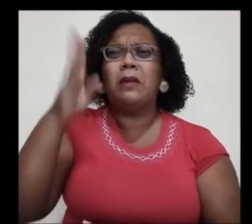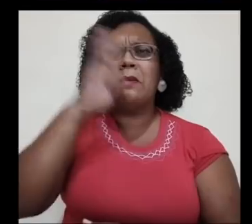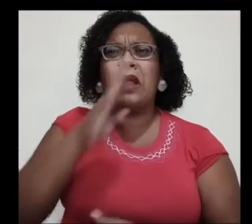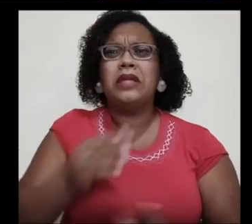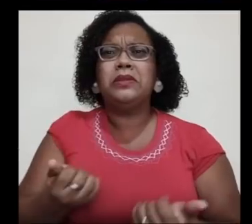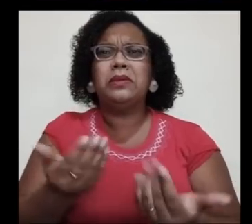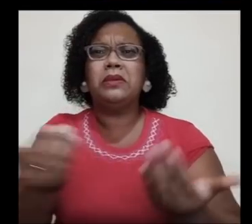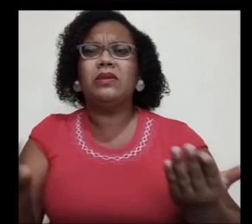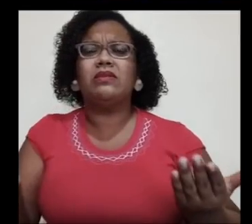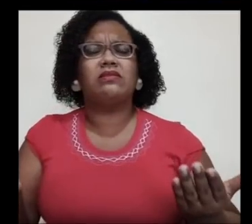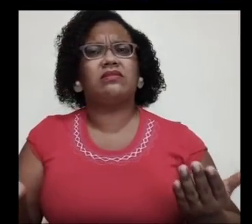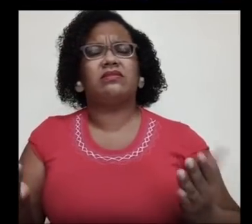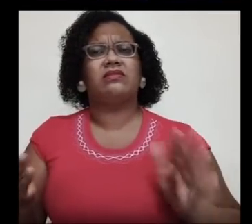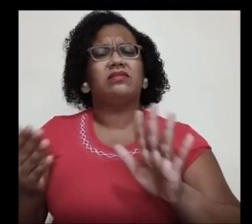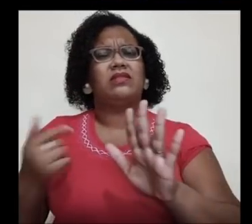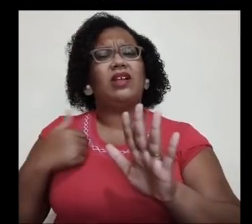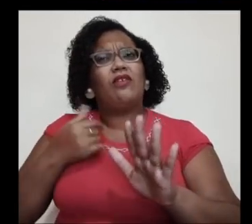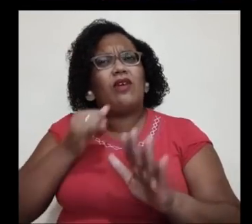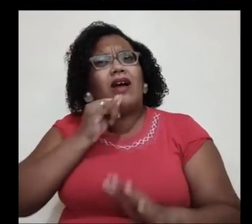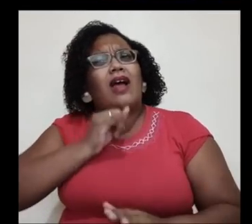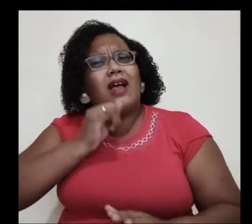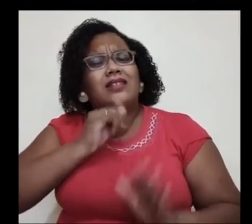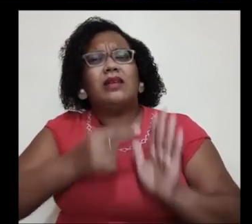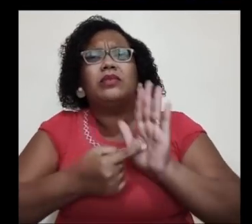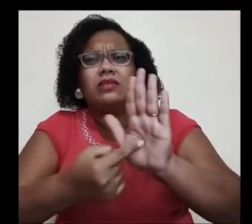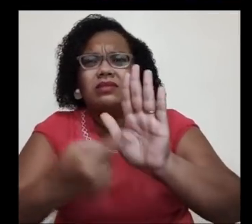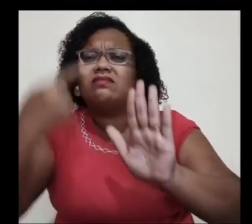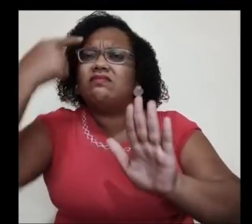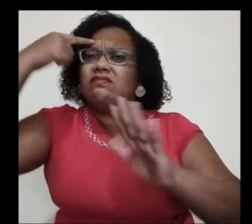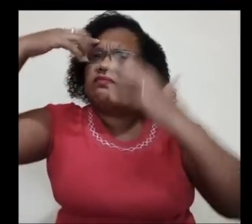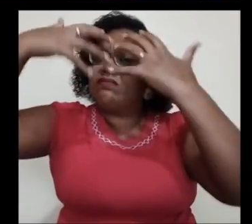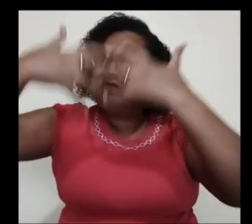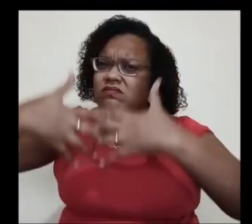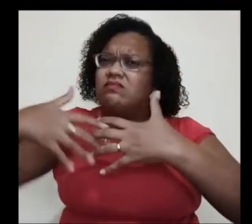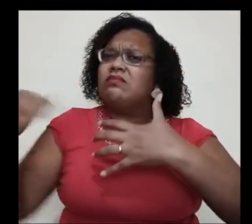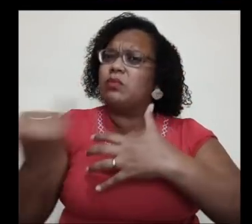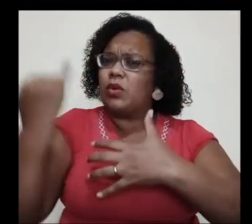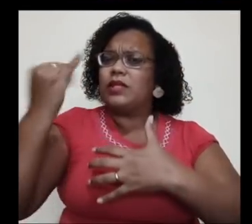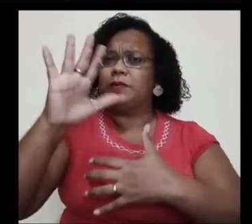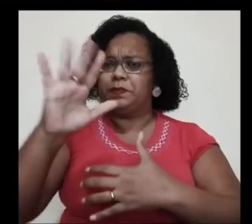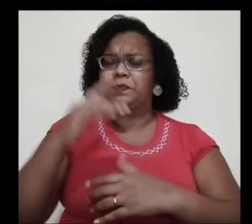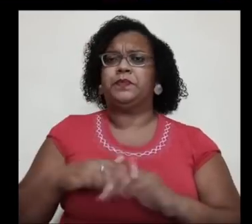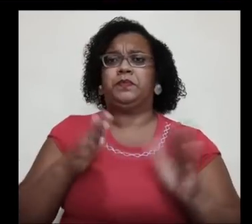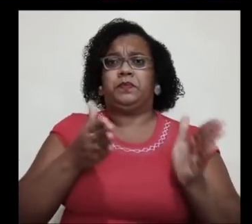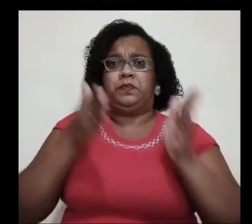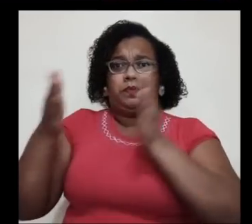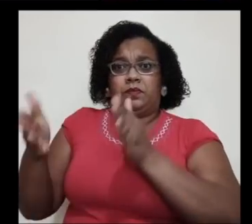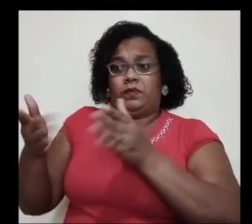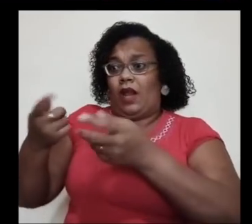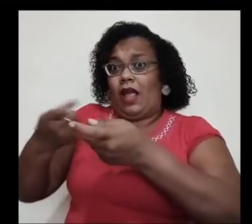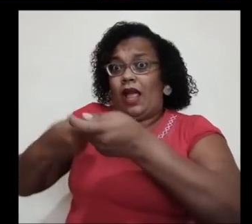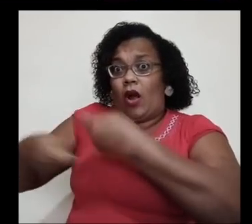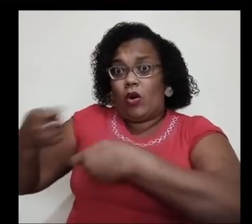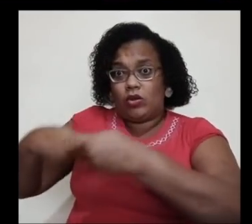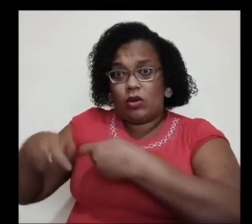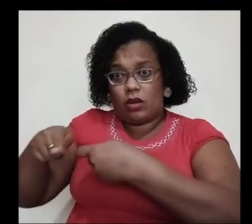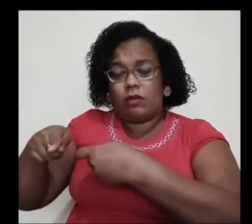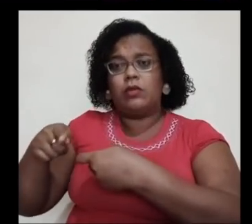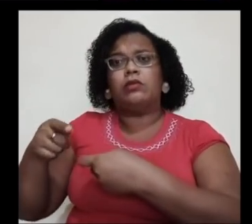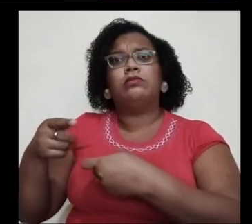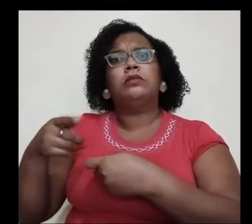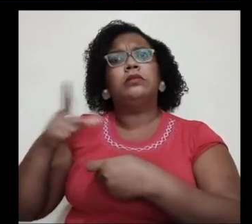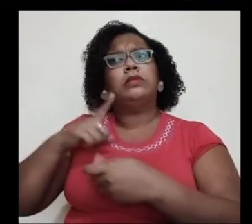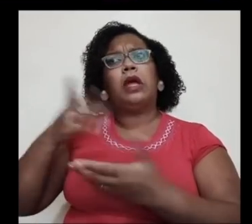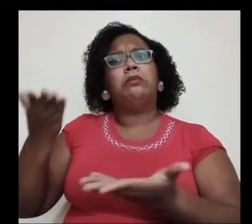vista econômico, boa parte da balança comercial brasileira hoje, atualmente, depende do investimento em